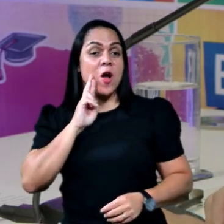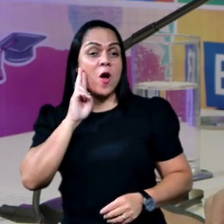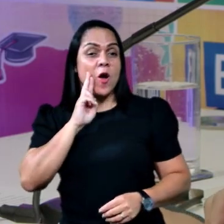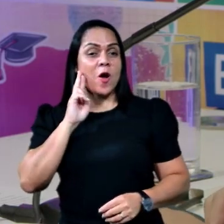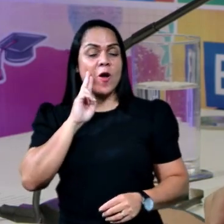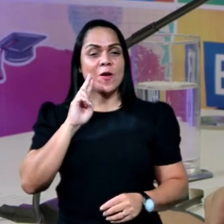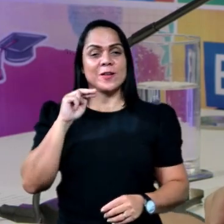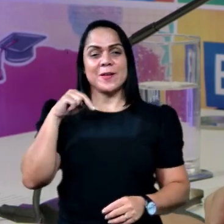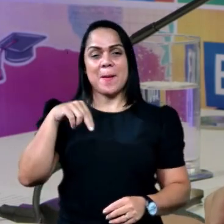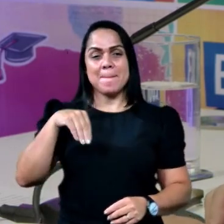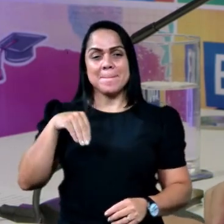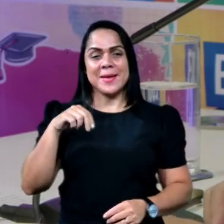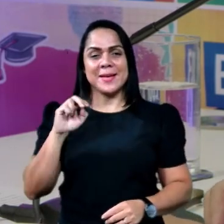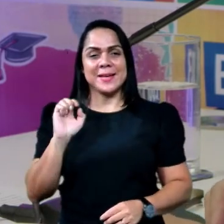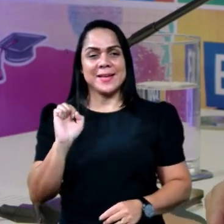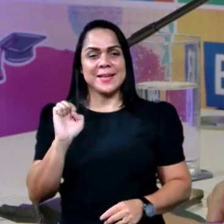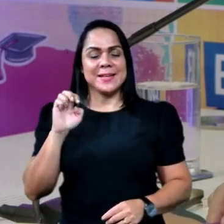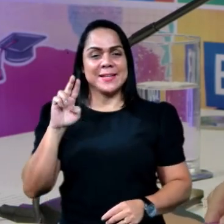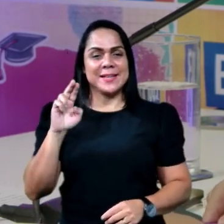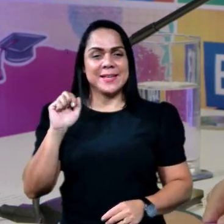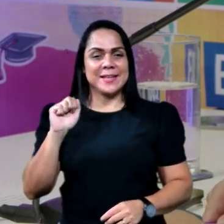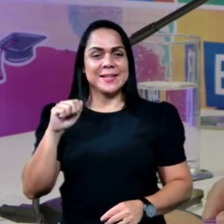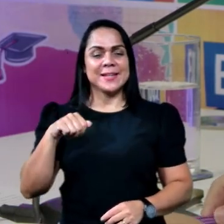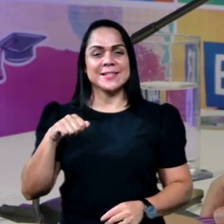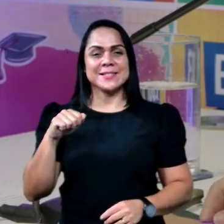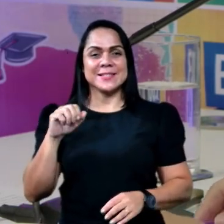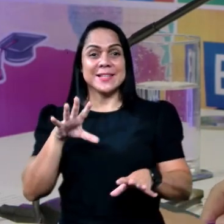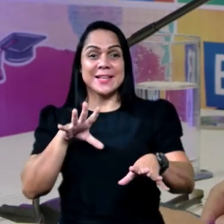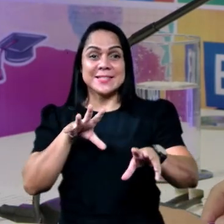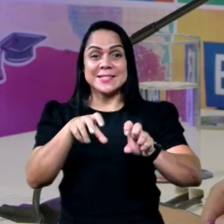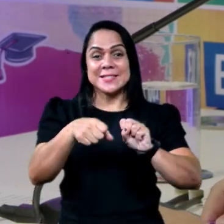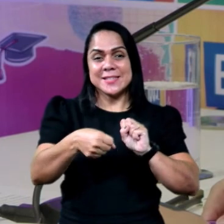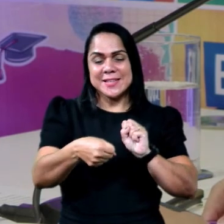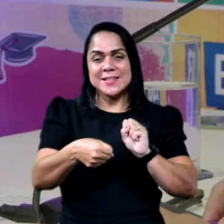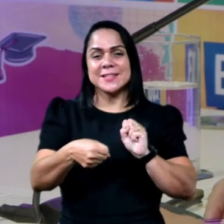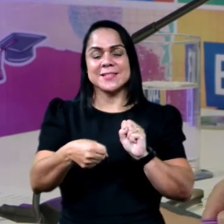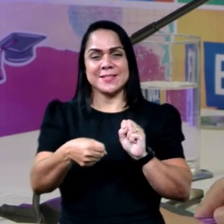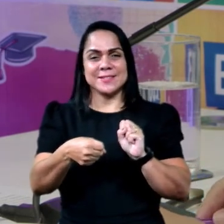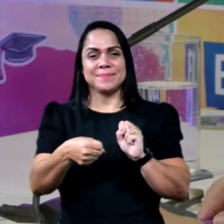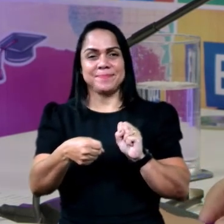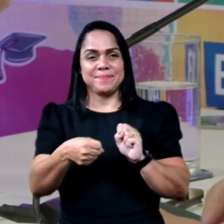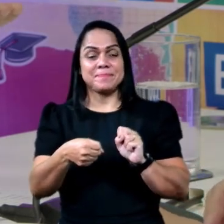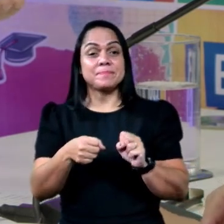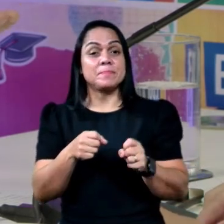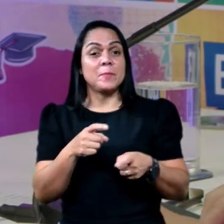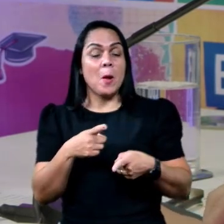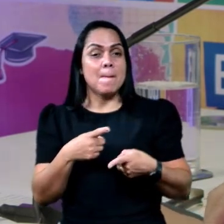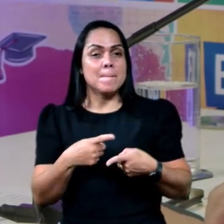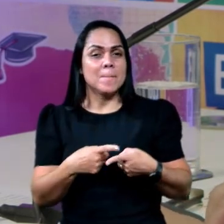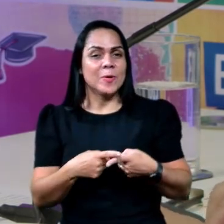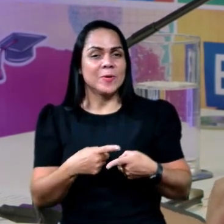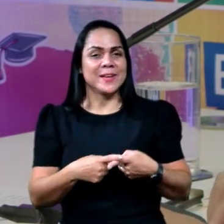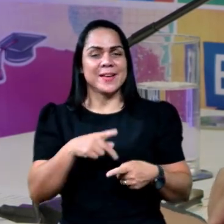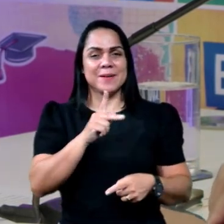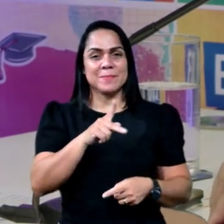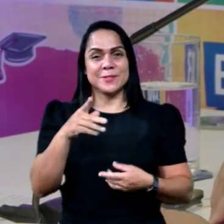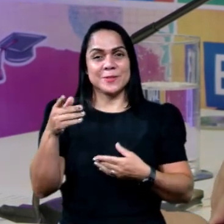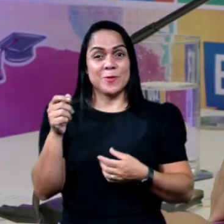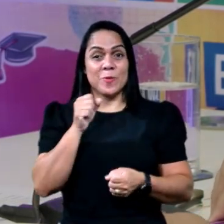Meninas na Ciência, que foi proposital, porque a pessoa é da ciência, a pessoa que vai ser entrevistada